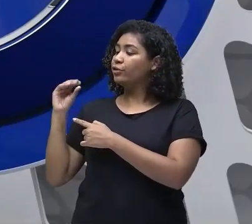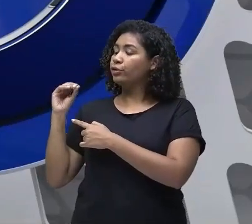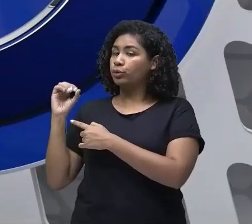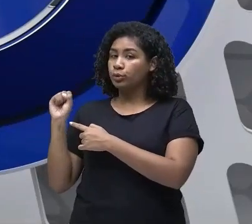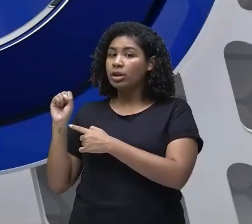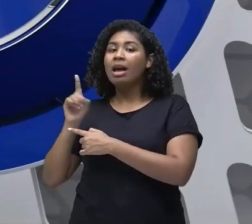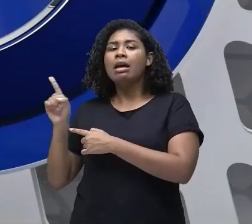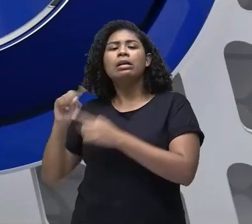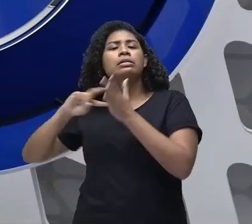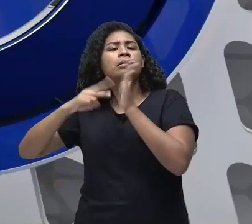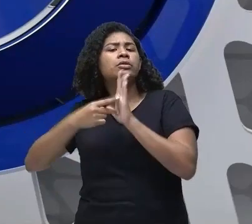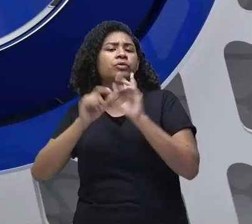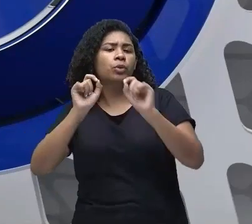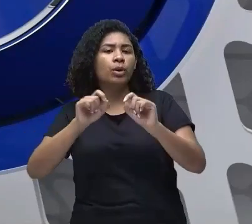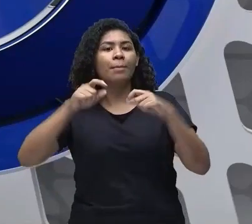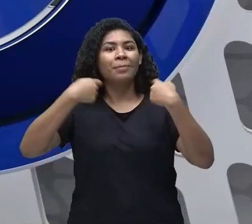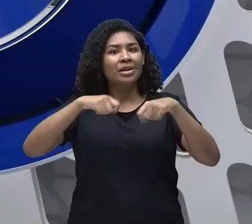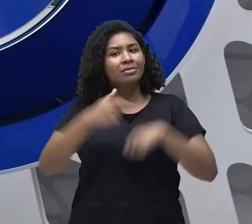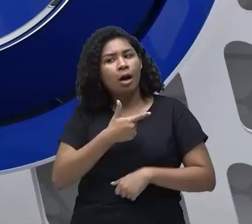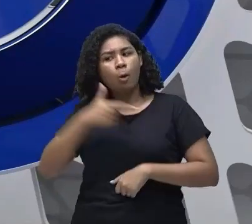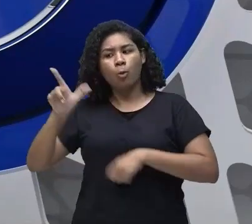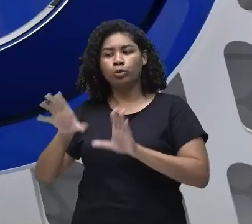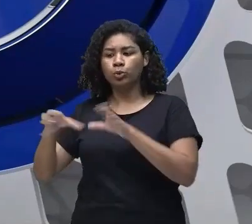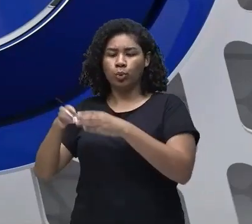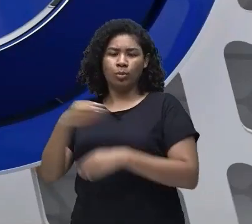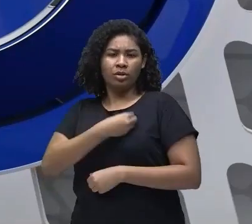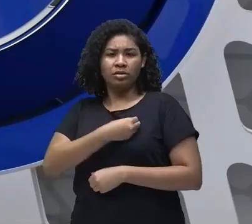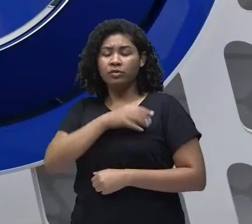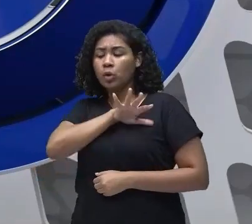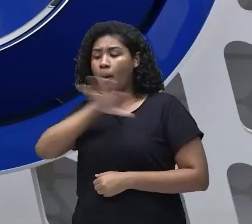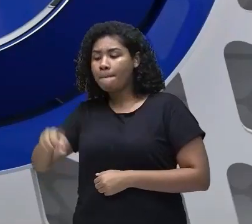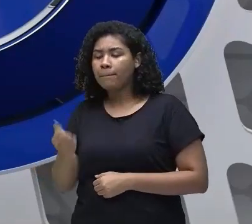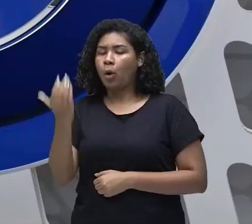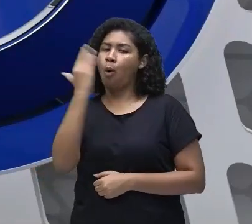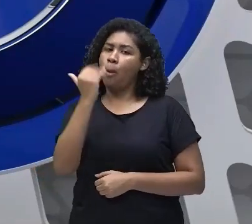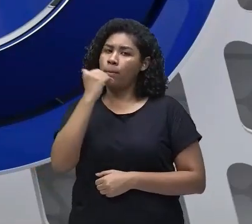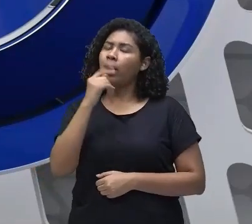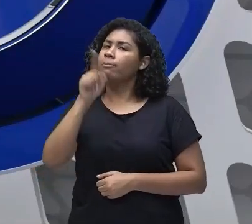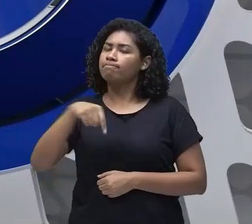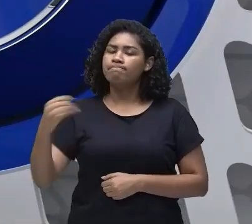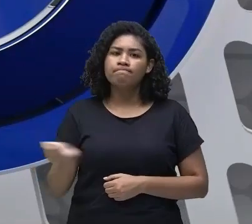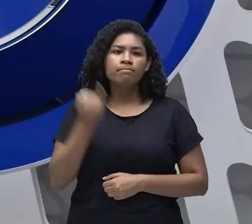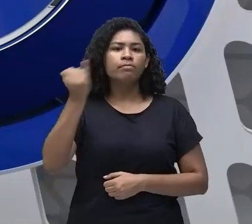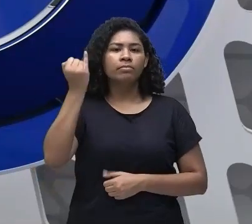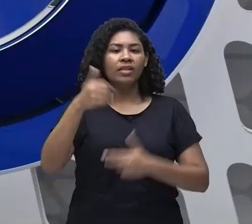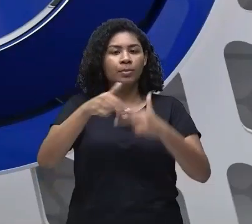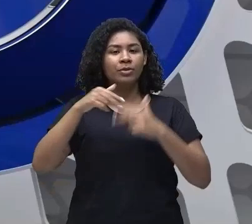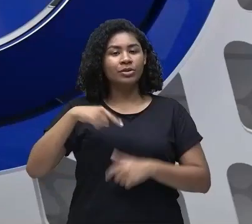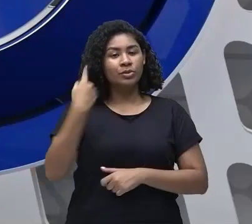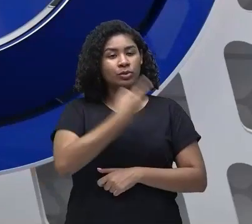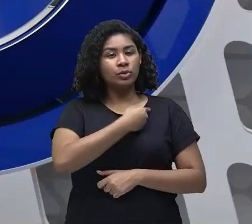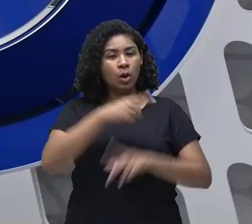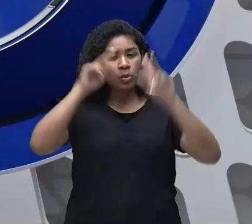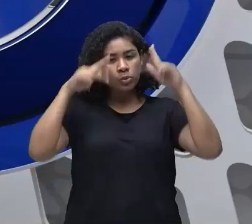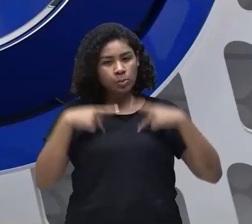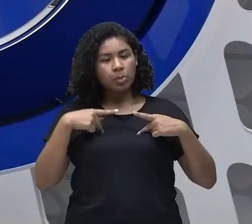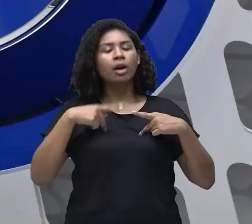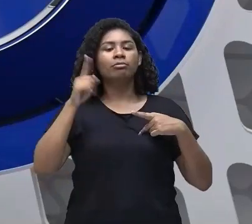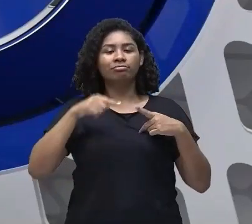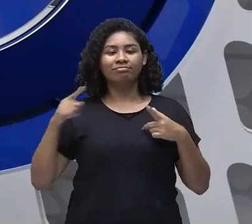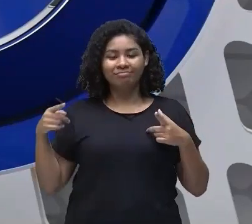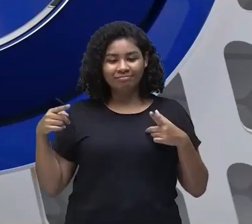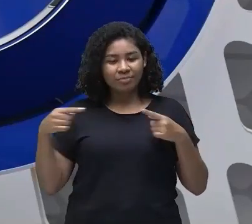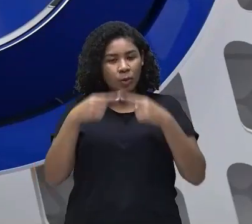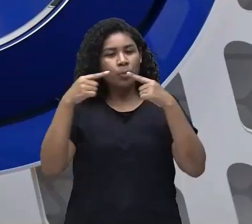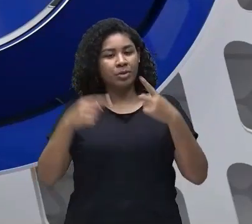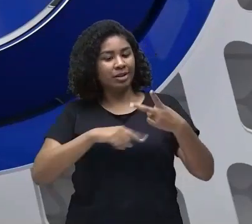outras espécies para tirar energia. E aí, nós, seres humanos, também estamos enquadrados nesse